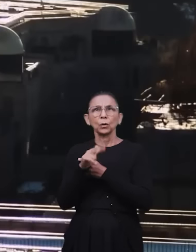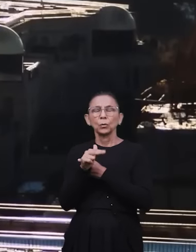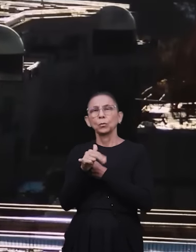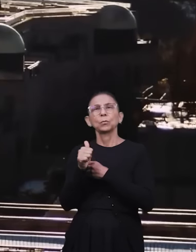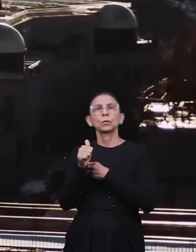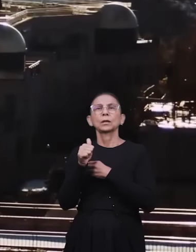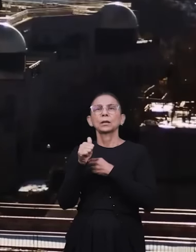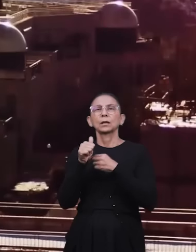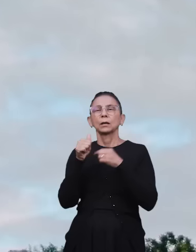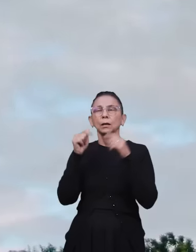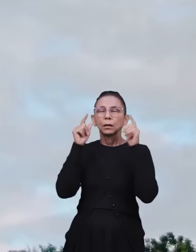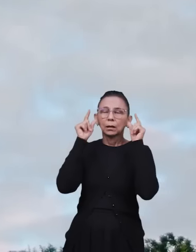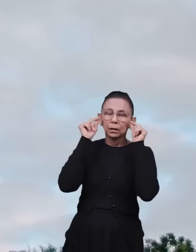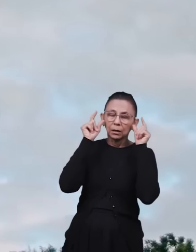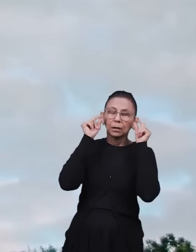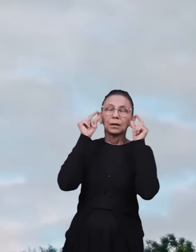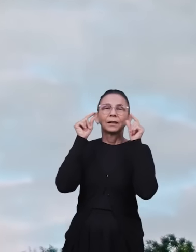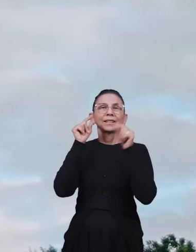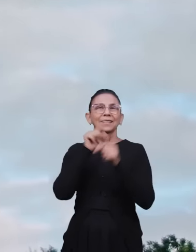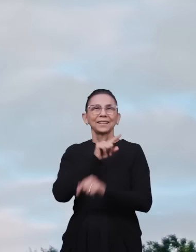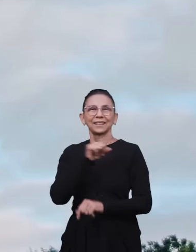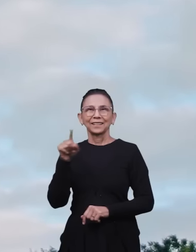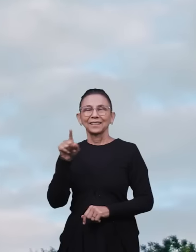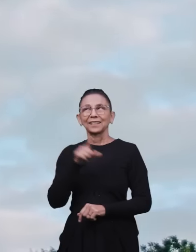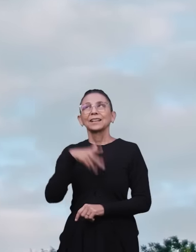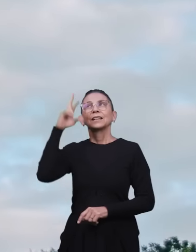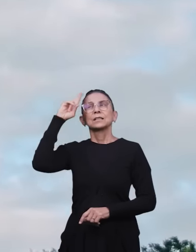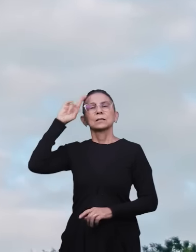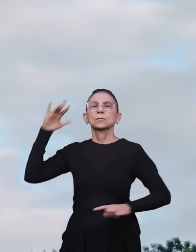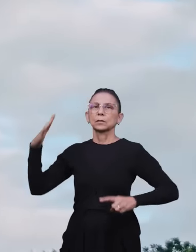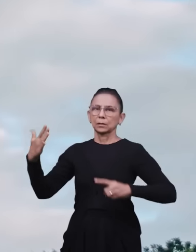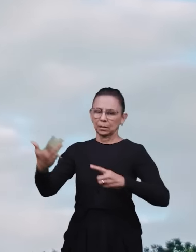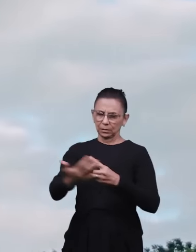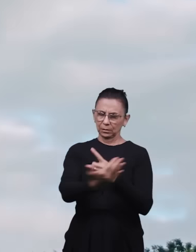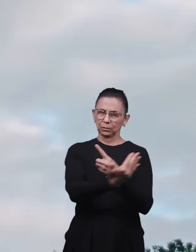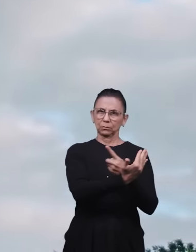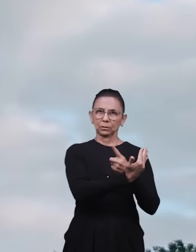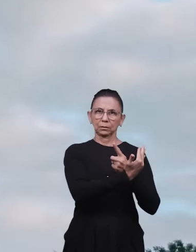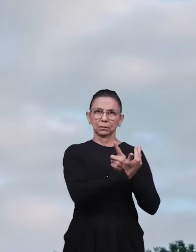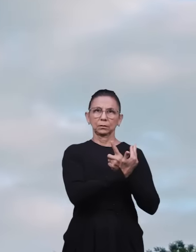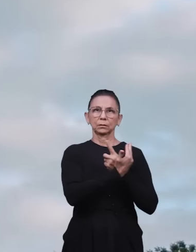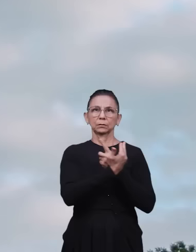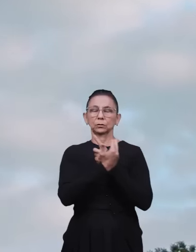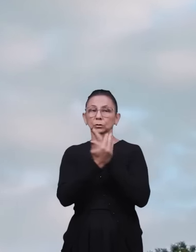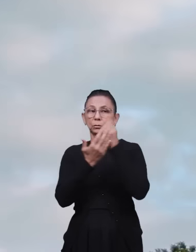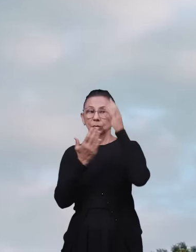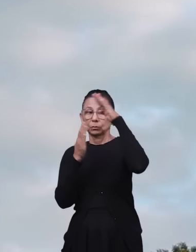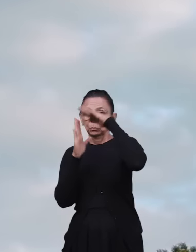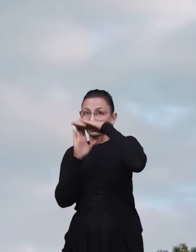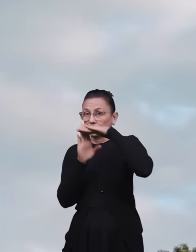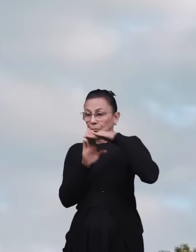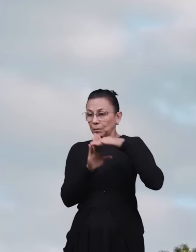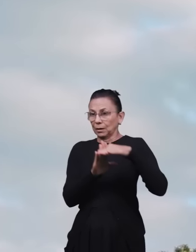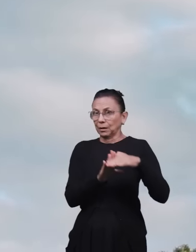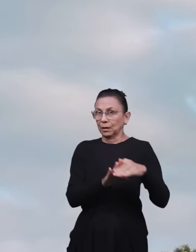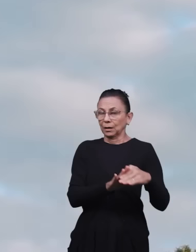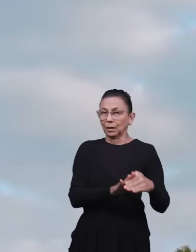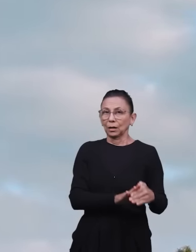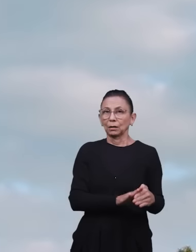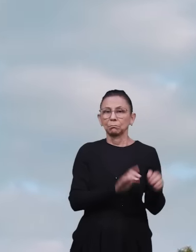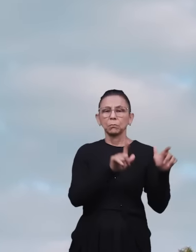vai dormir. O Senhor é quem te guarda, guardará